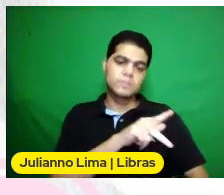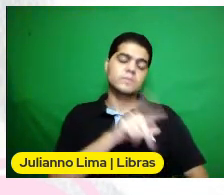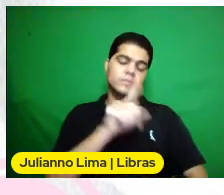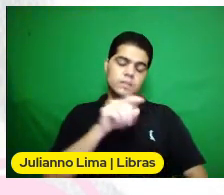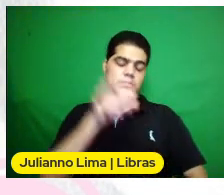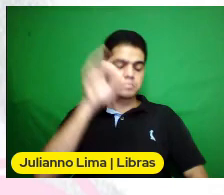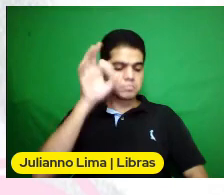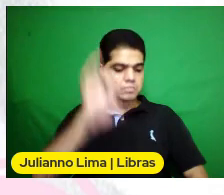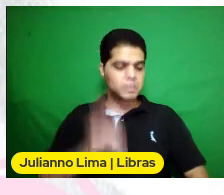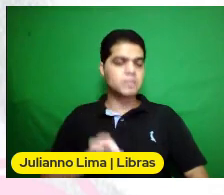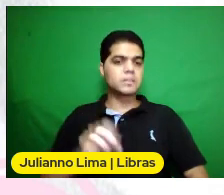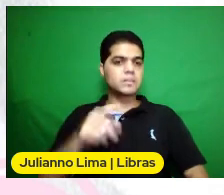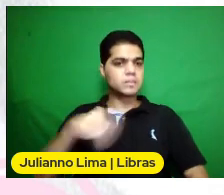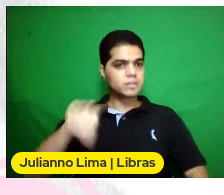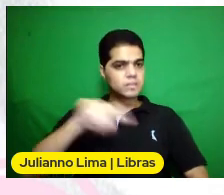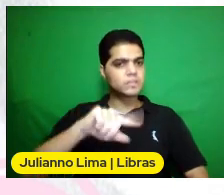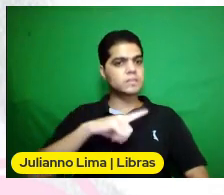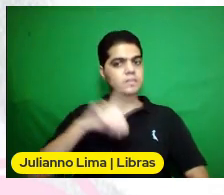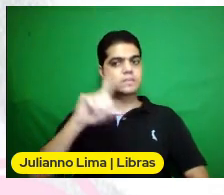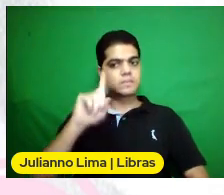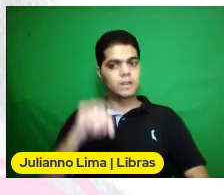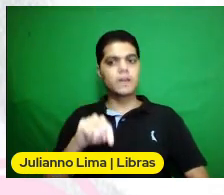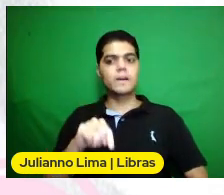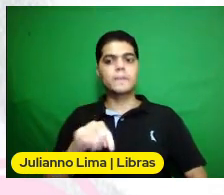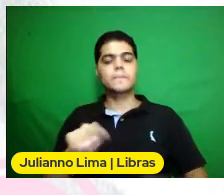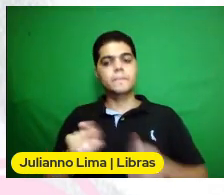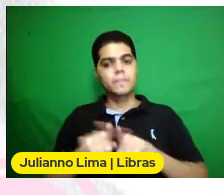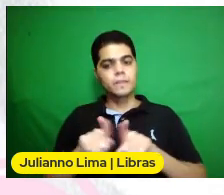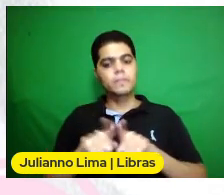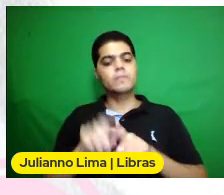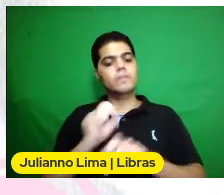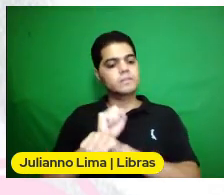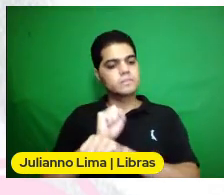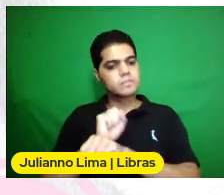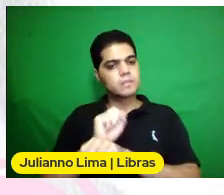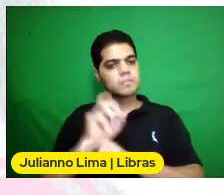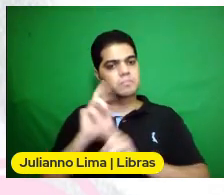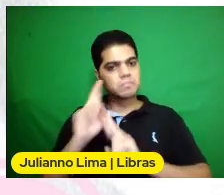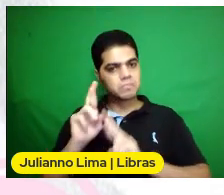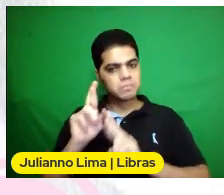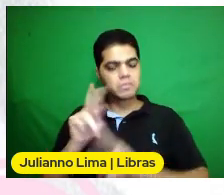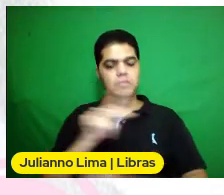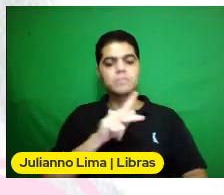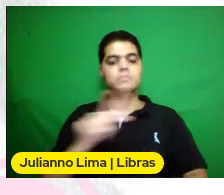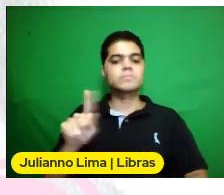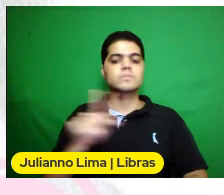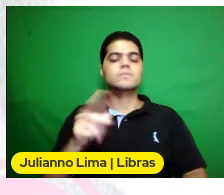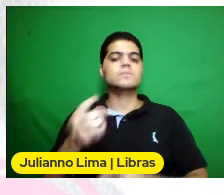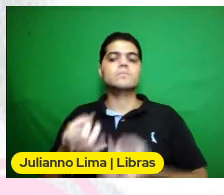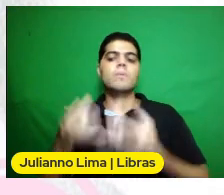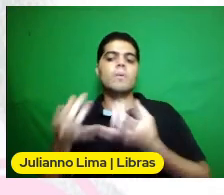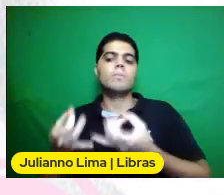vocês vão ficar assim também aguardando o que os professores vão produzir com